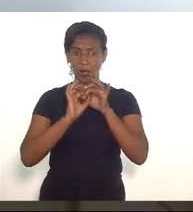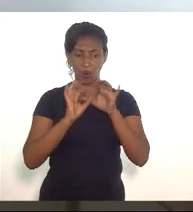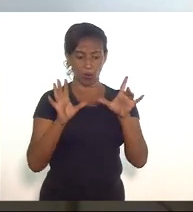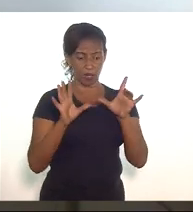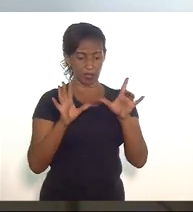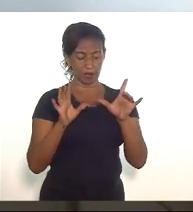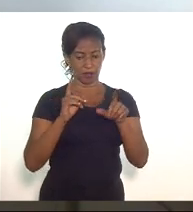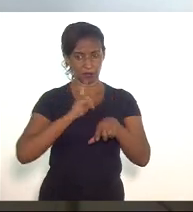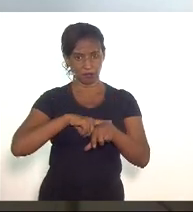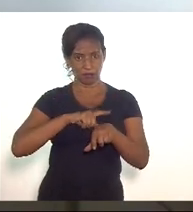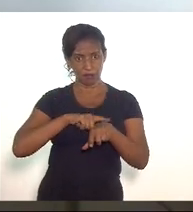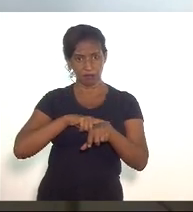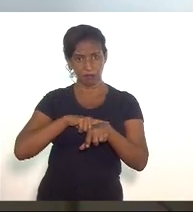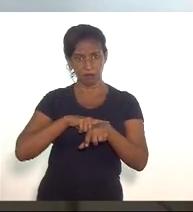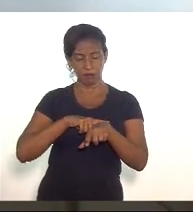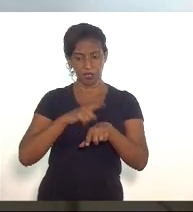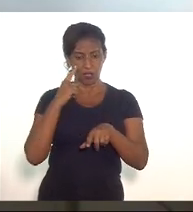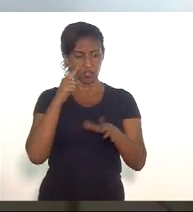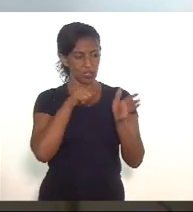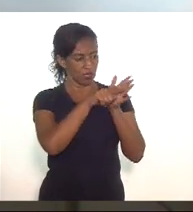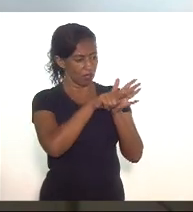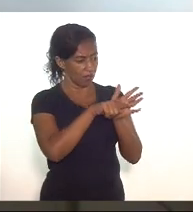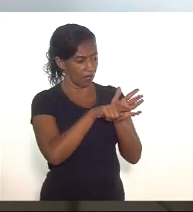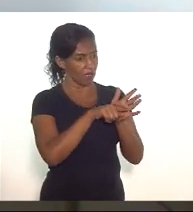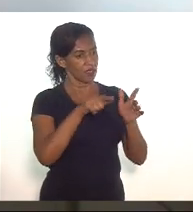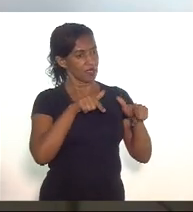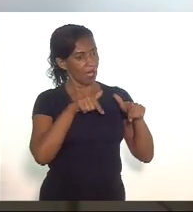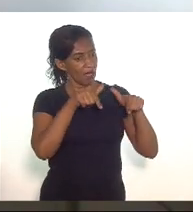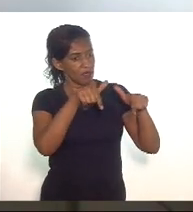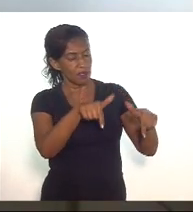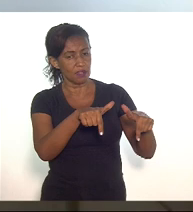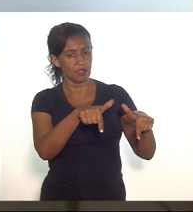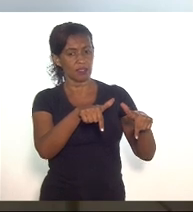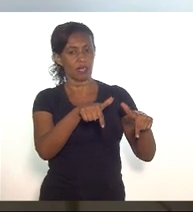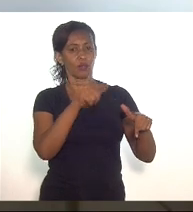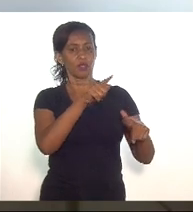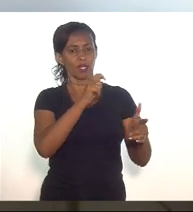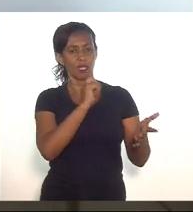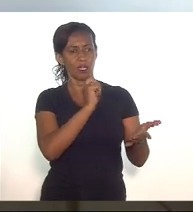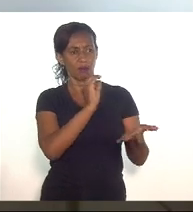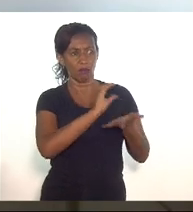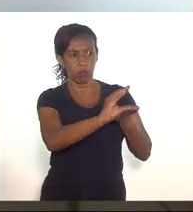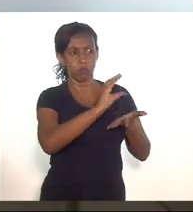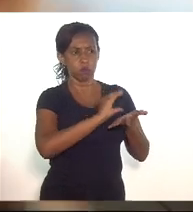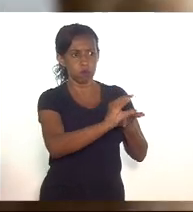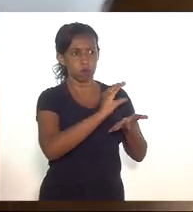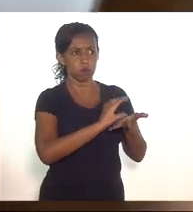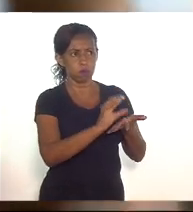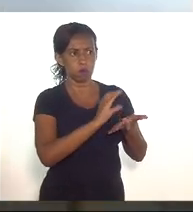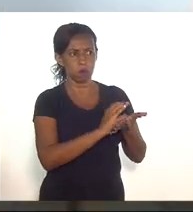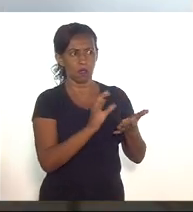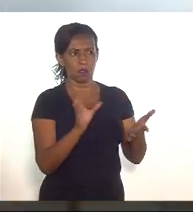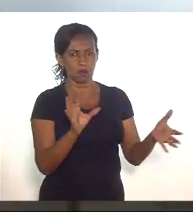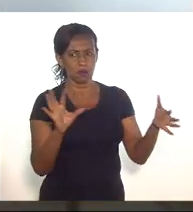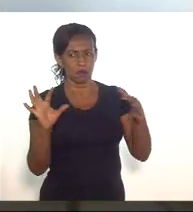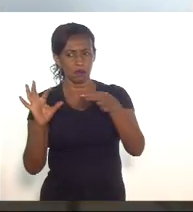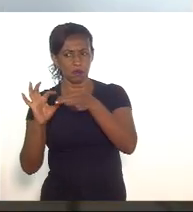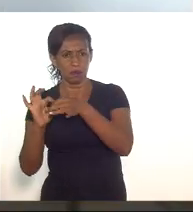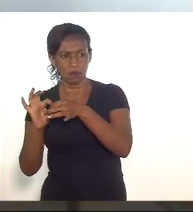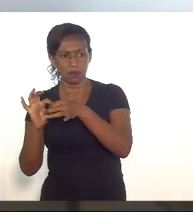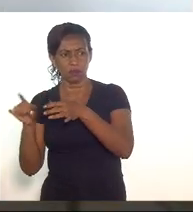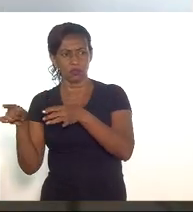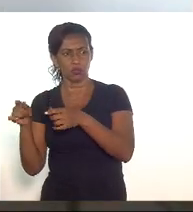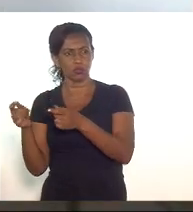empenho, tinha que verificar se aquela ação, aquele gasto, está conectado com o